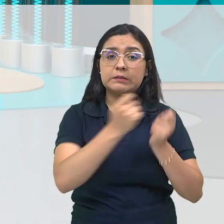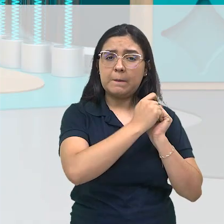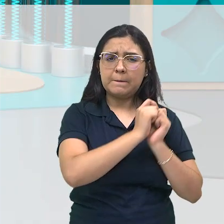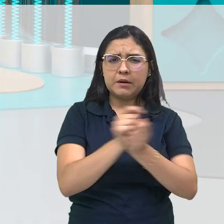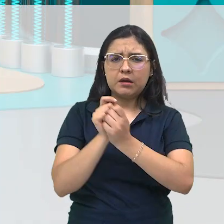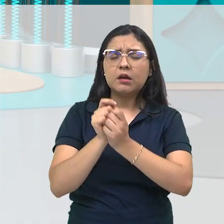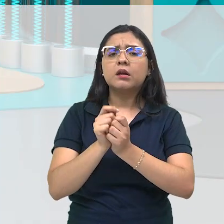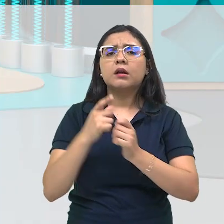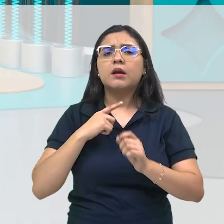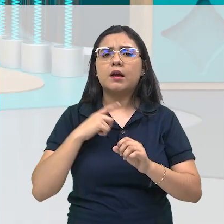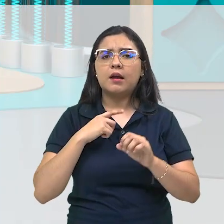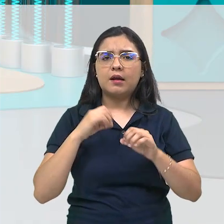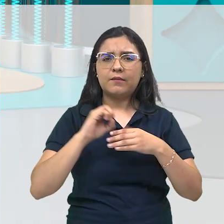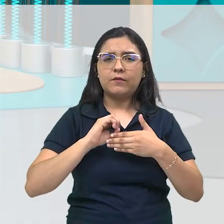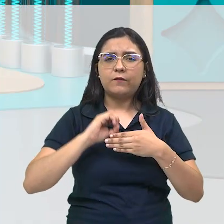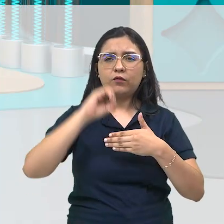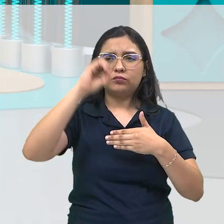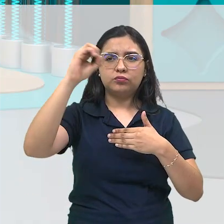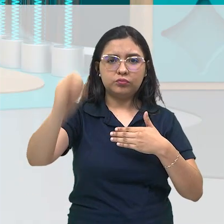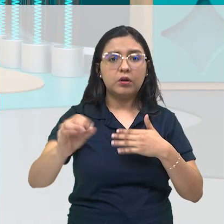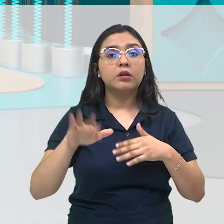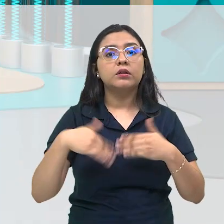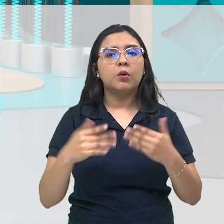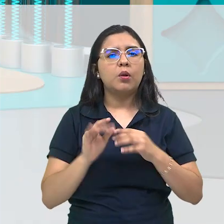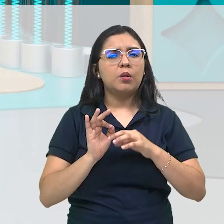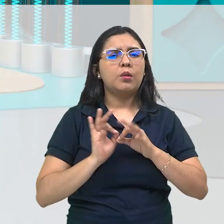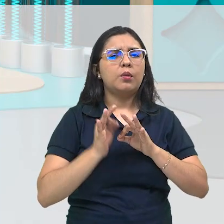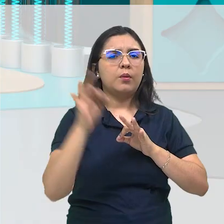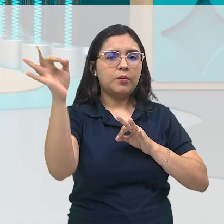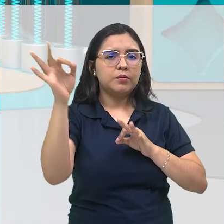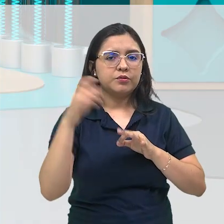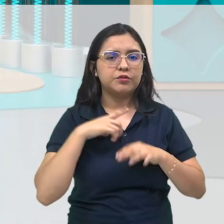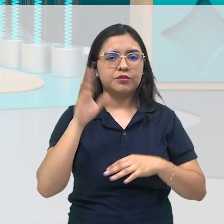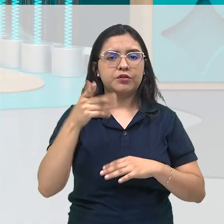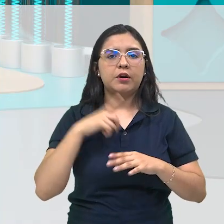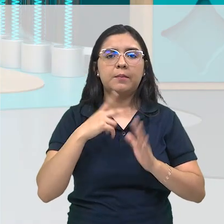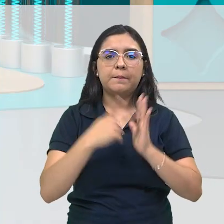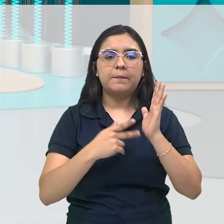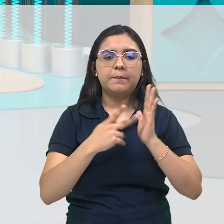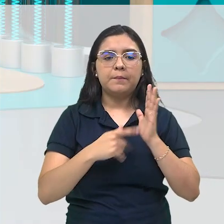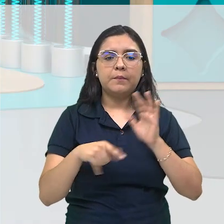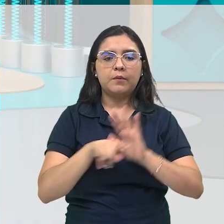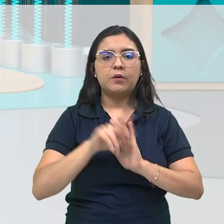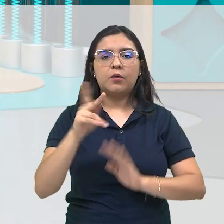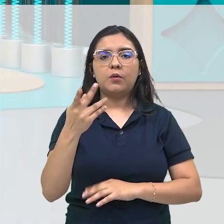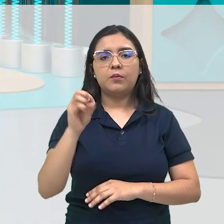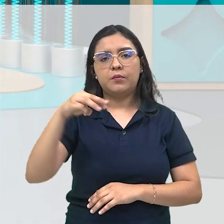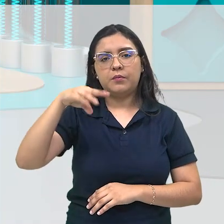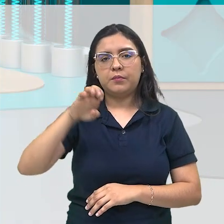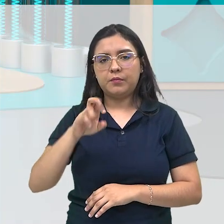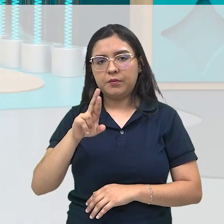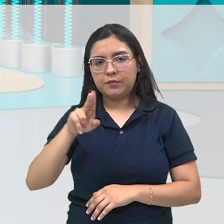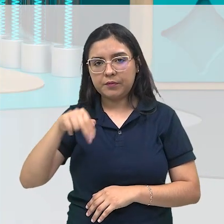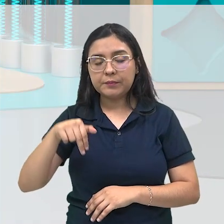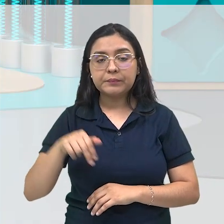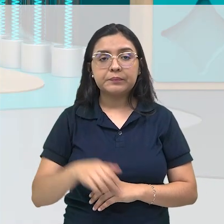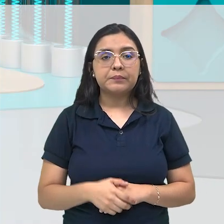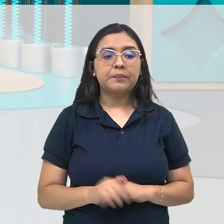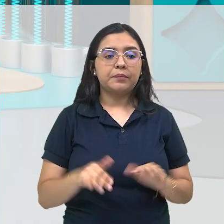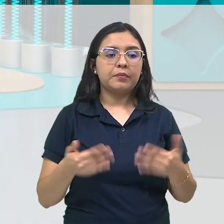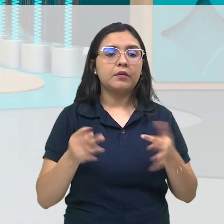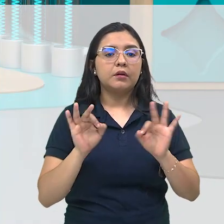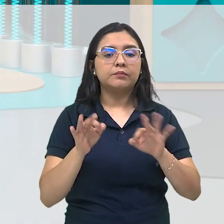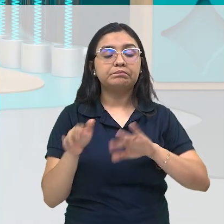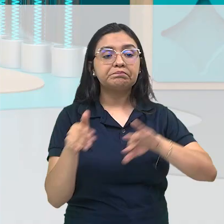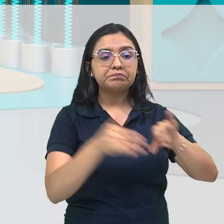bate, e essa bola vai lá longe, aí é dado logo uma pontuação direta para ele, que é chamado de home run. Muito